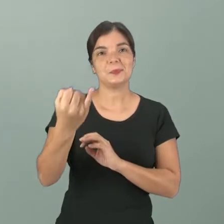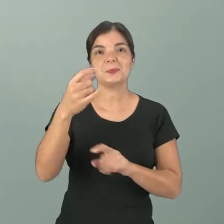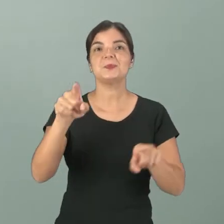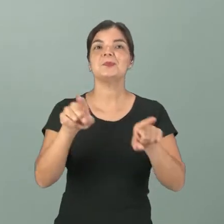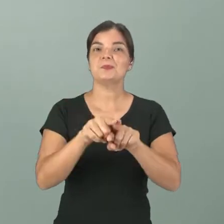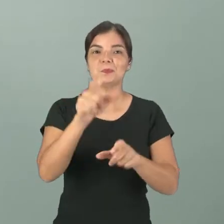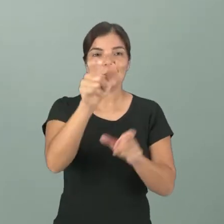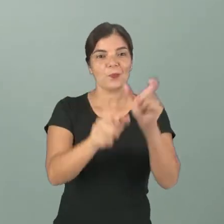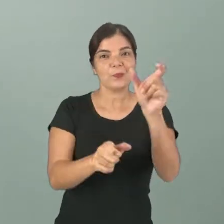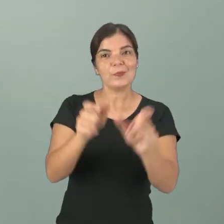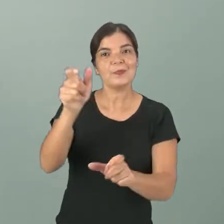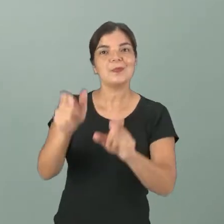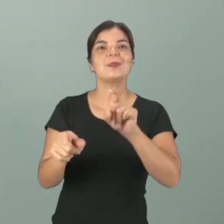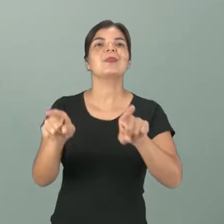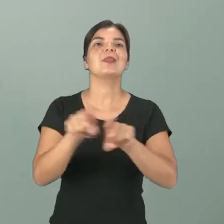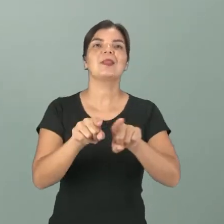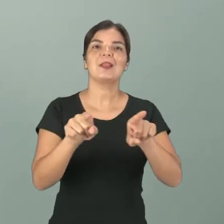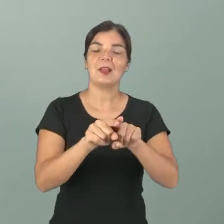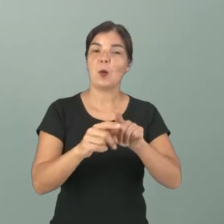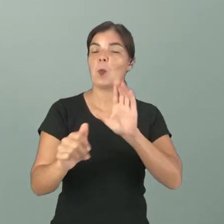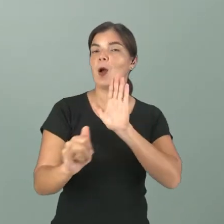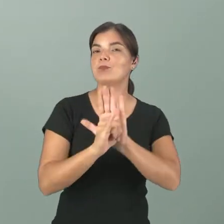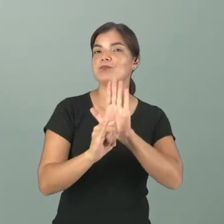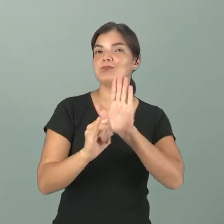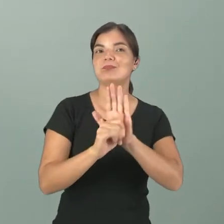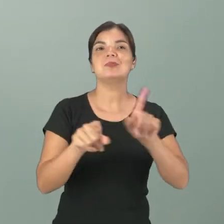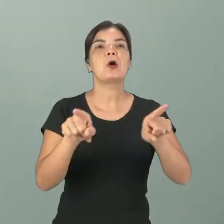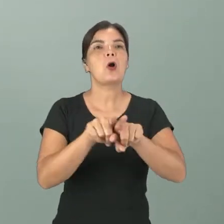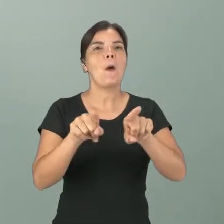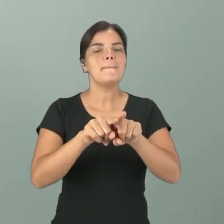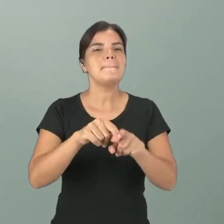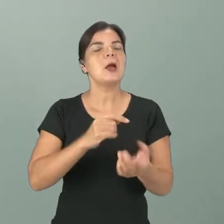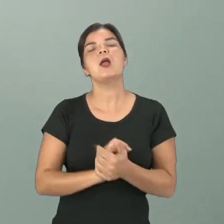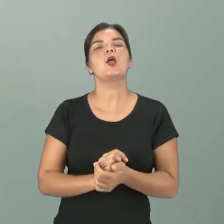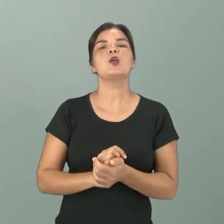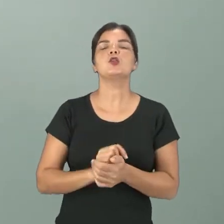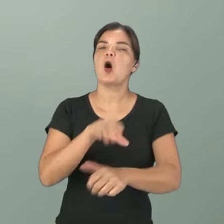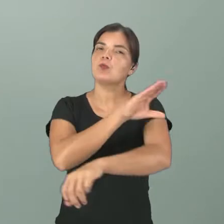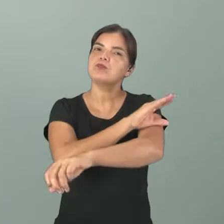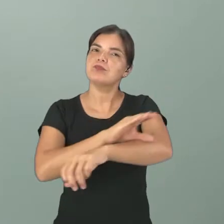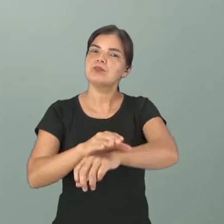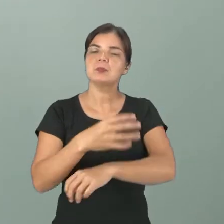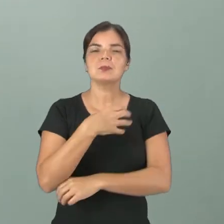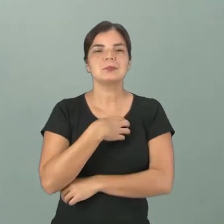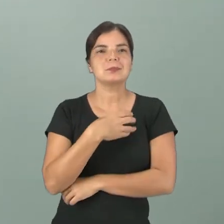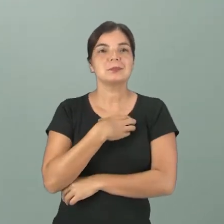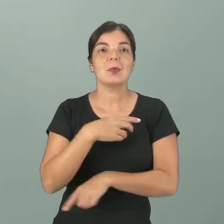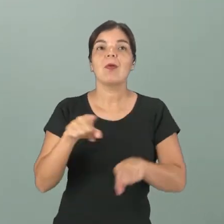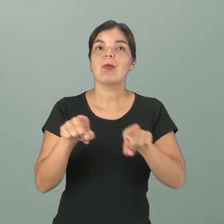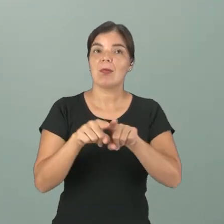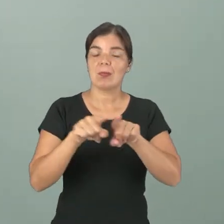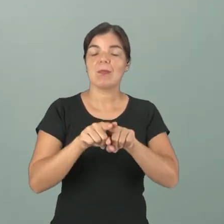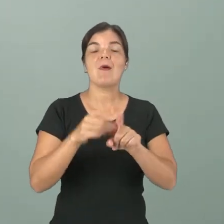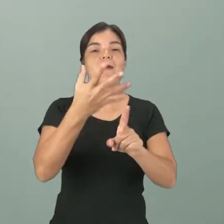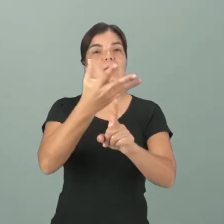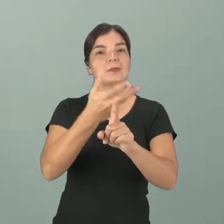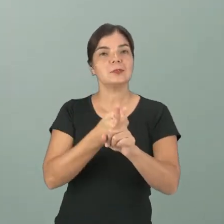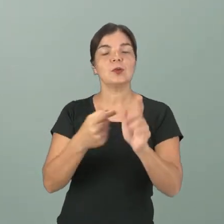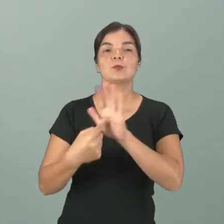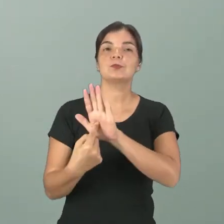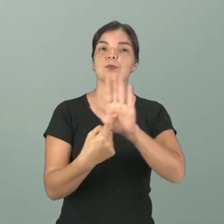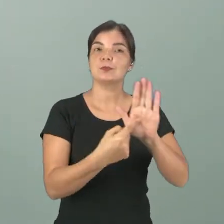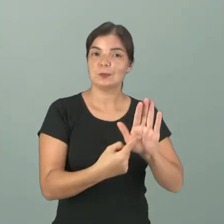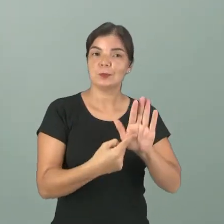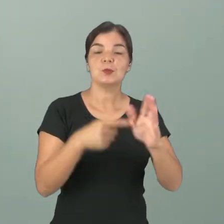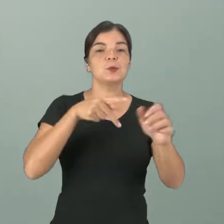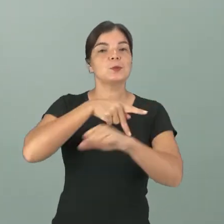com o indivíduo, com a sua identidade, com a sua cultura, seu jeito de ser. E a arte, então, ela vai se